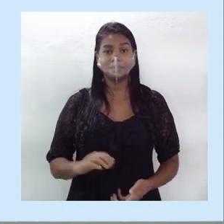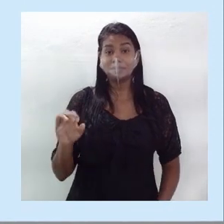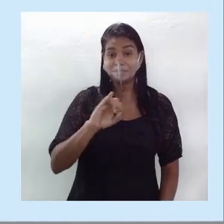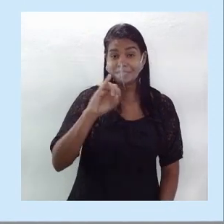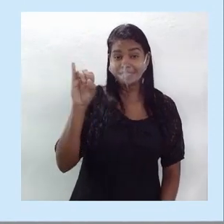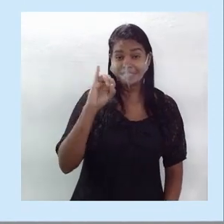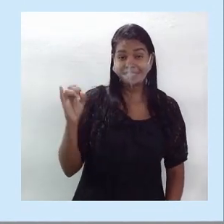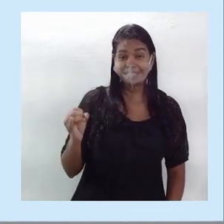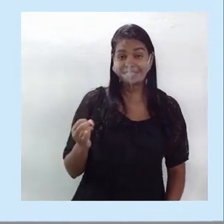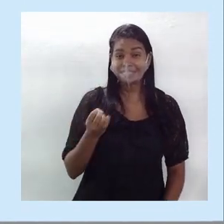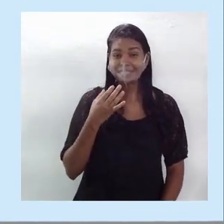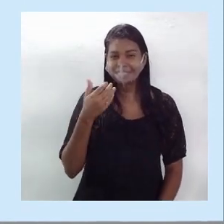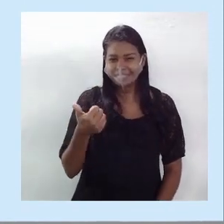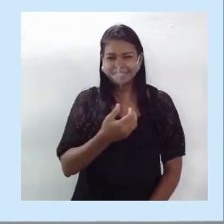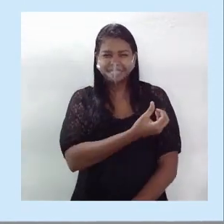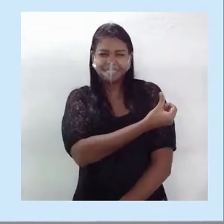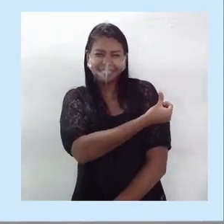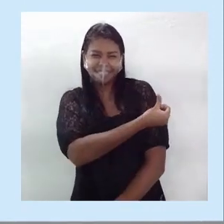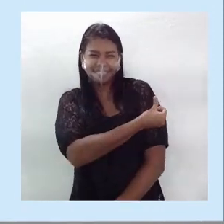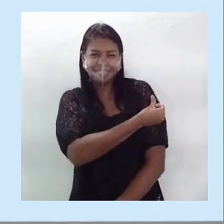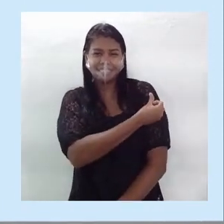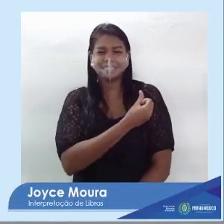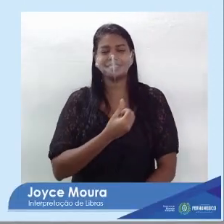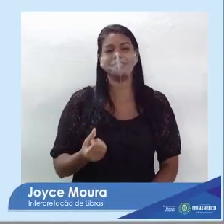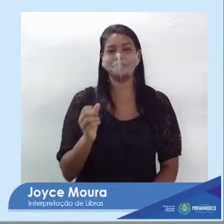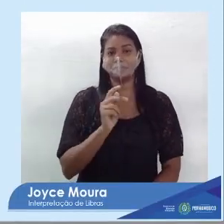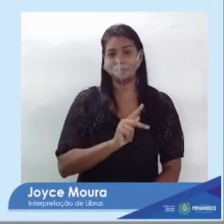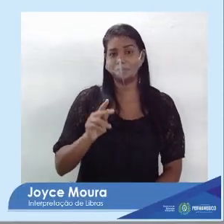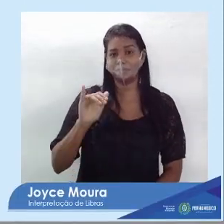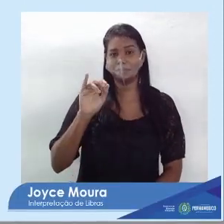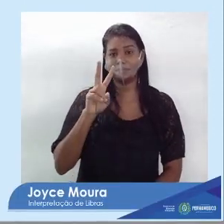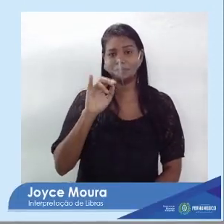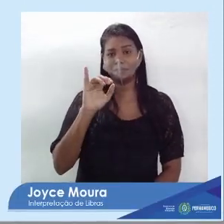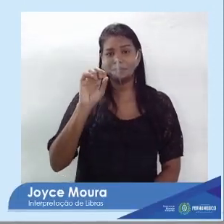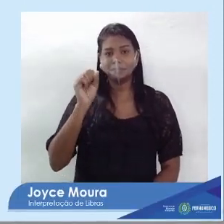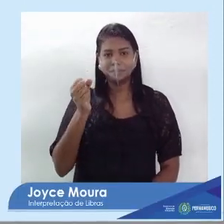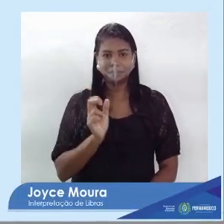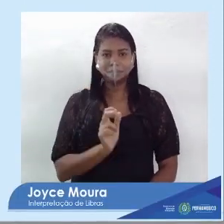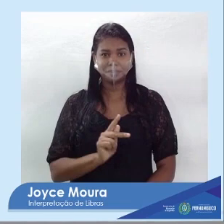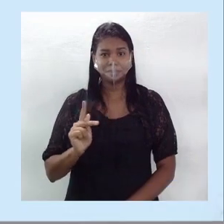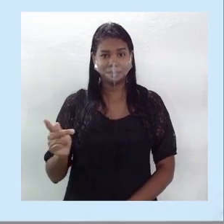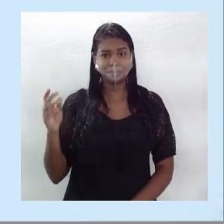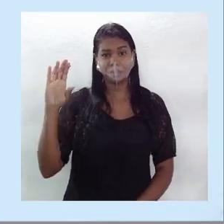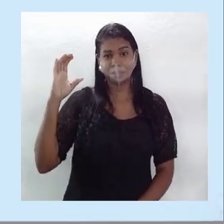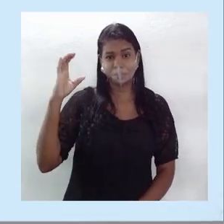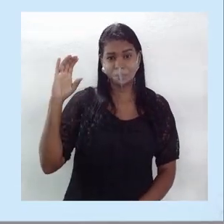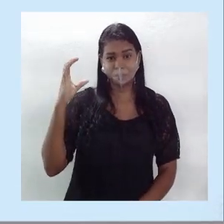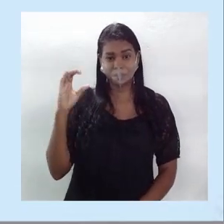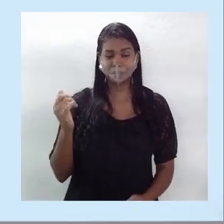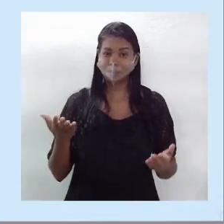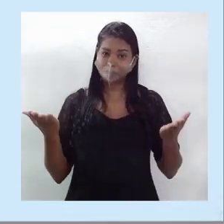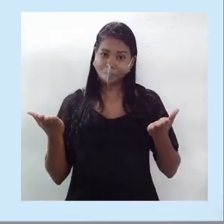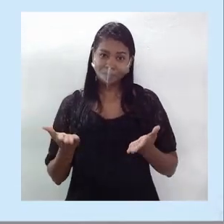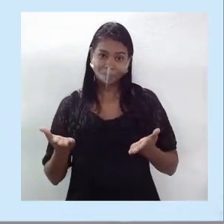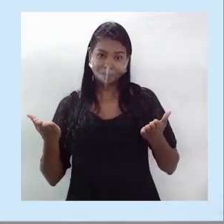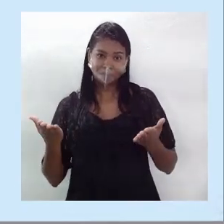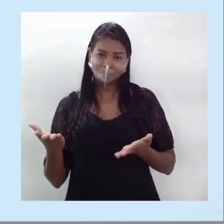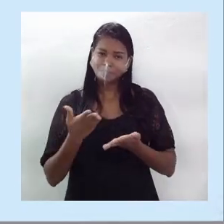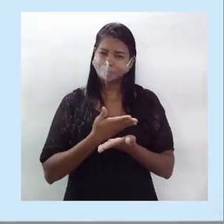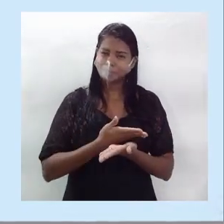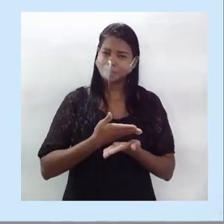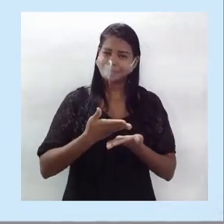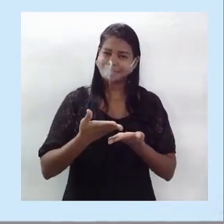E aí, galerinha do sexto ano, meu nome é Ibis Fernando, eu sou professor de ciências e hoje vamos